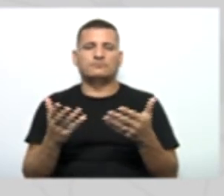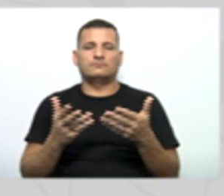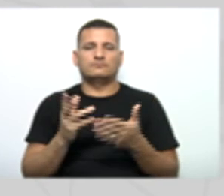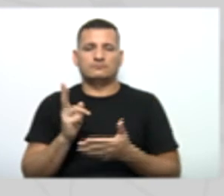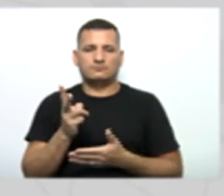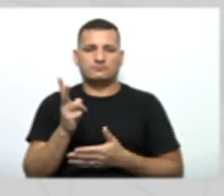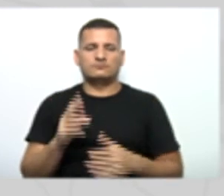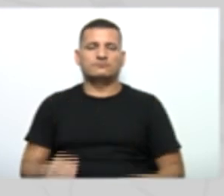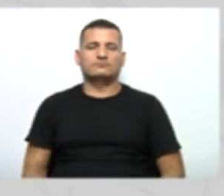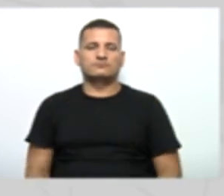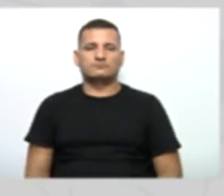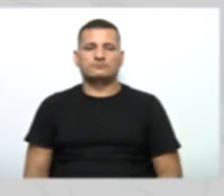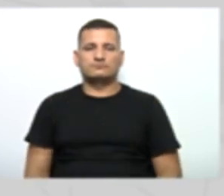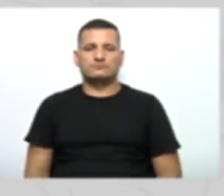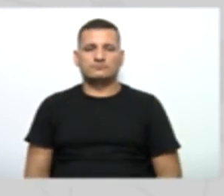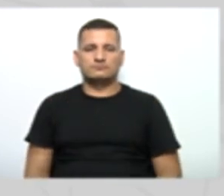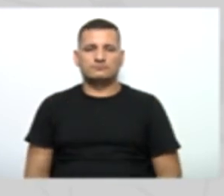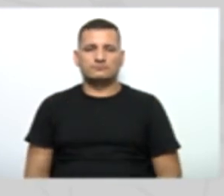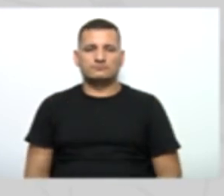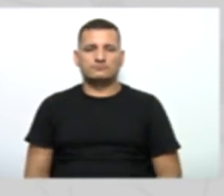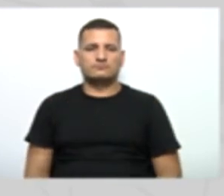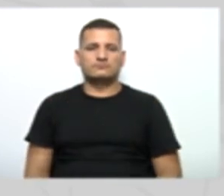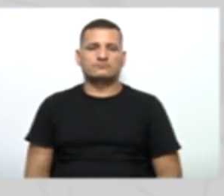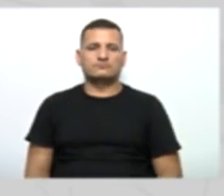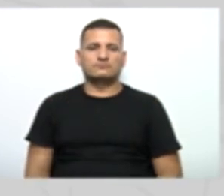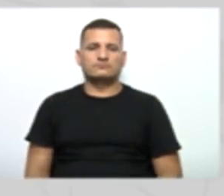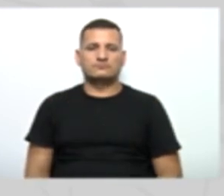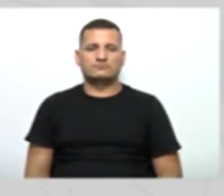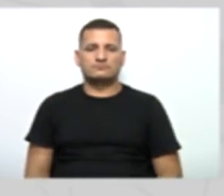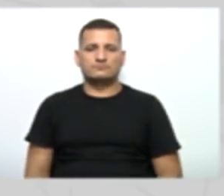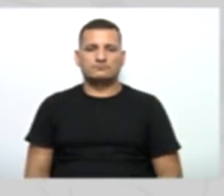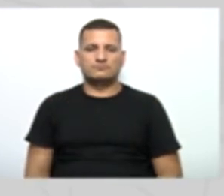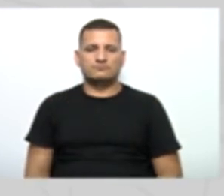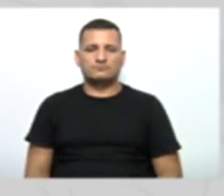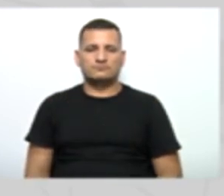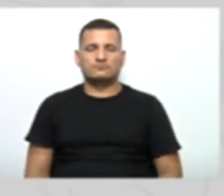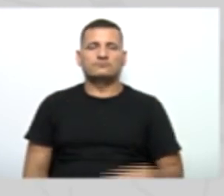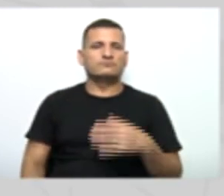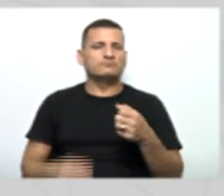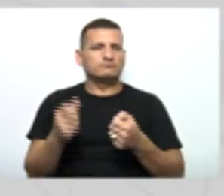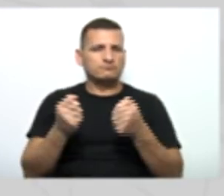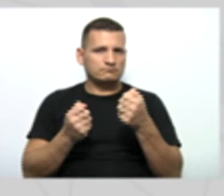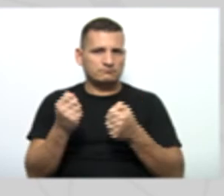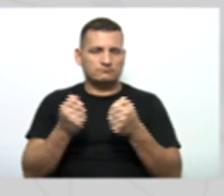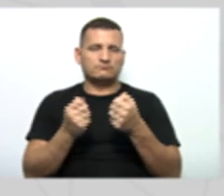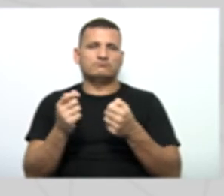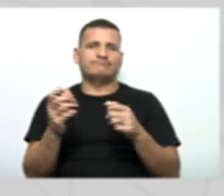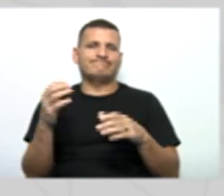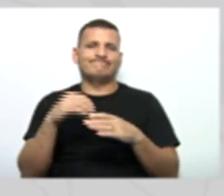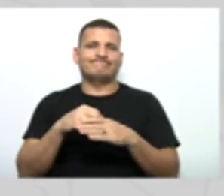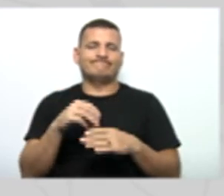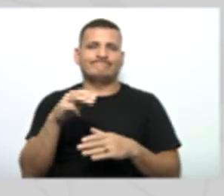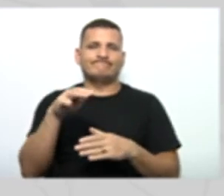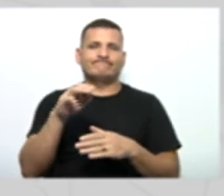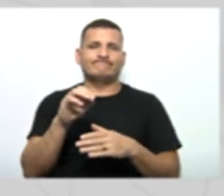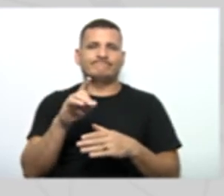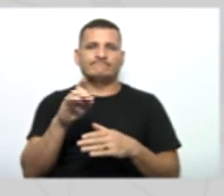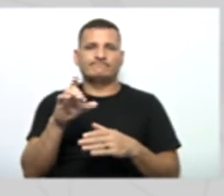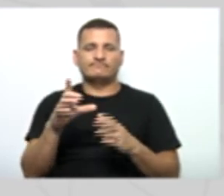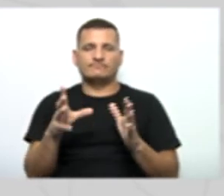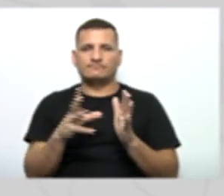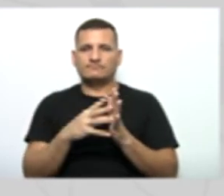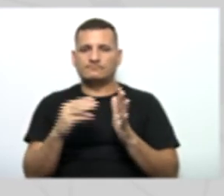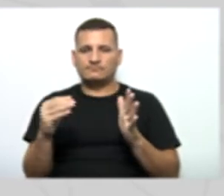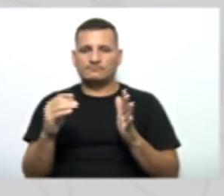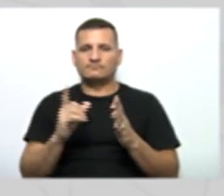ó. Todo carro pertence a um modelo. Vejam bem, gente, ó. A